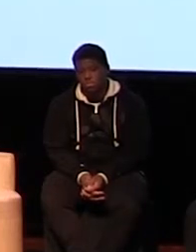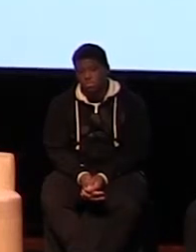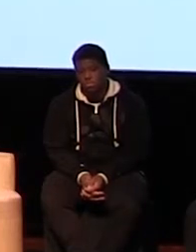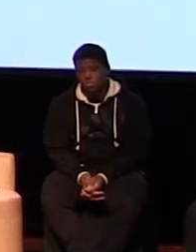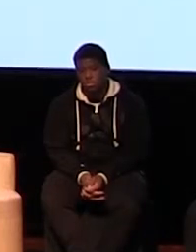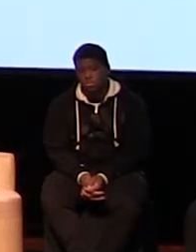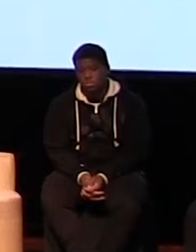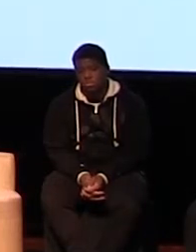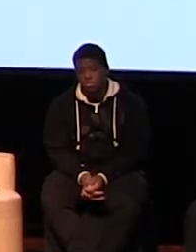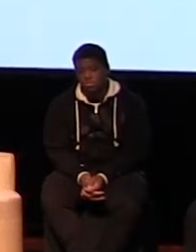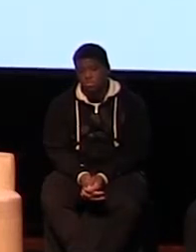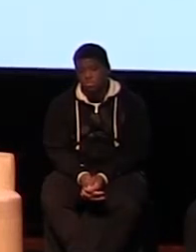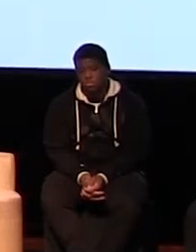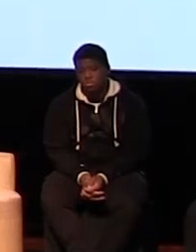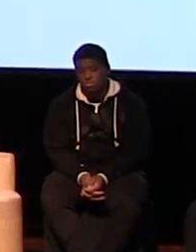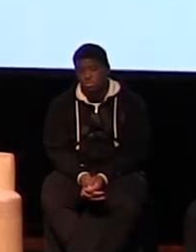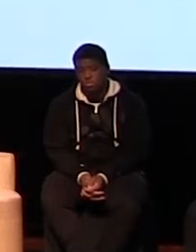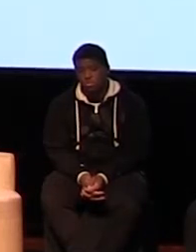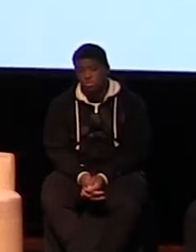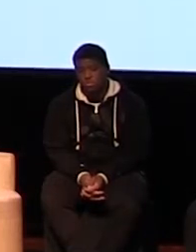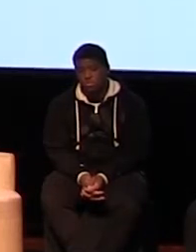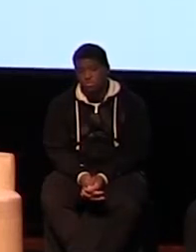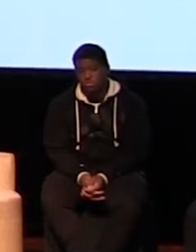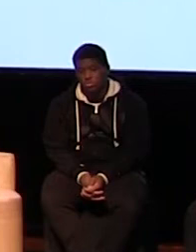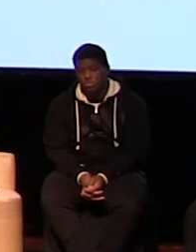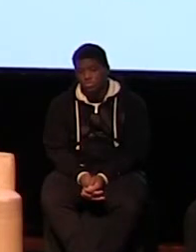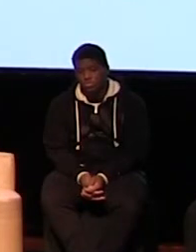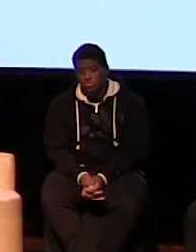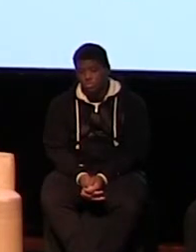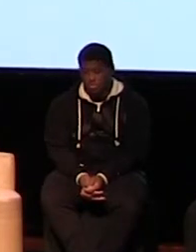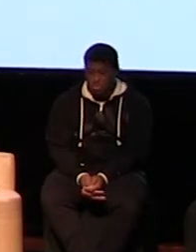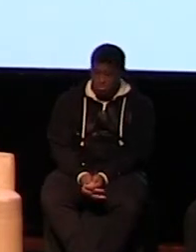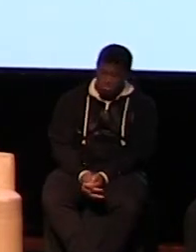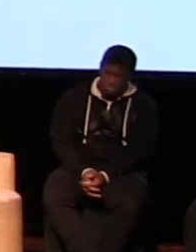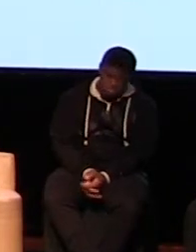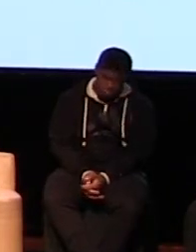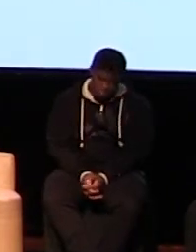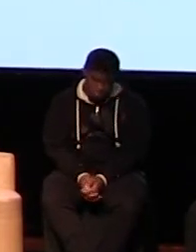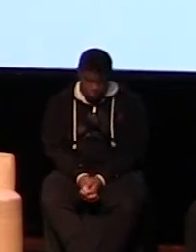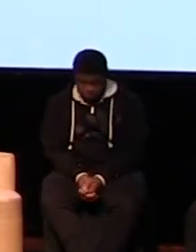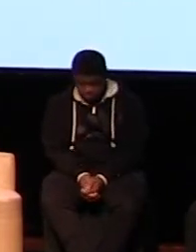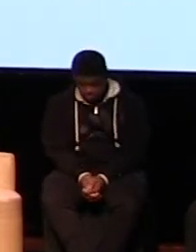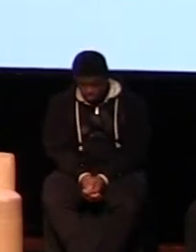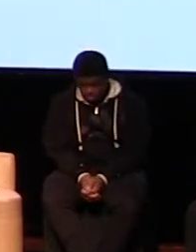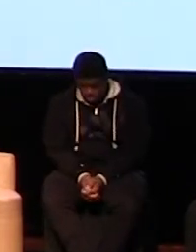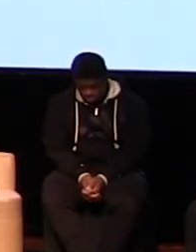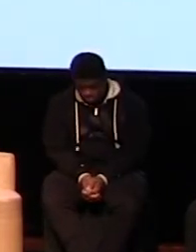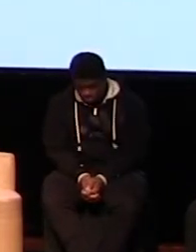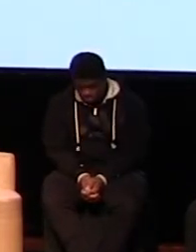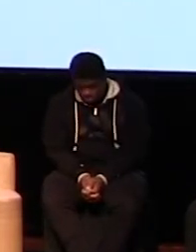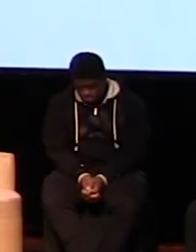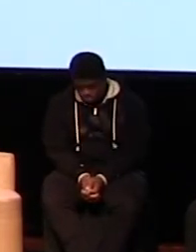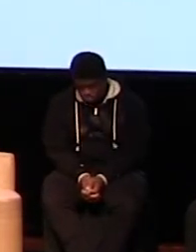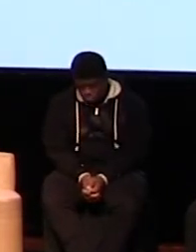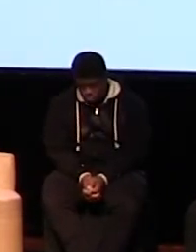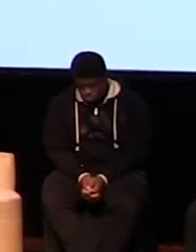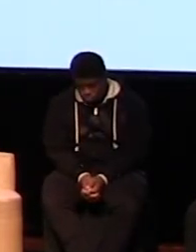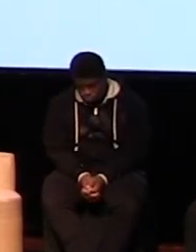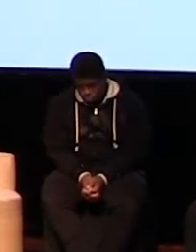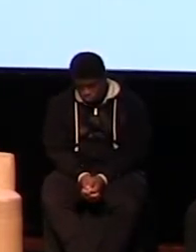estudos. Porém, principalmente depois de uma coisa que ocorreu em 2017, que foi